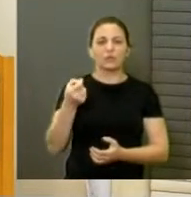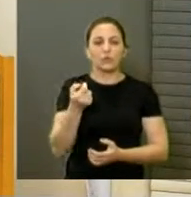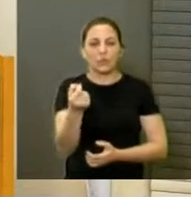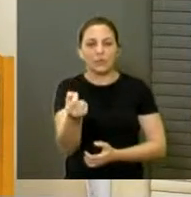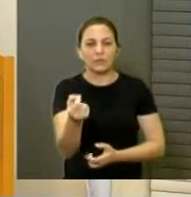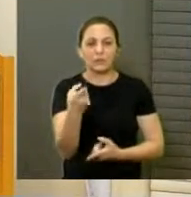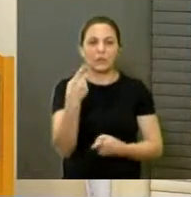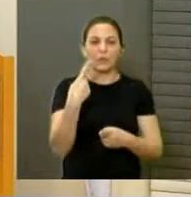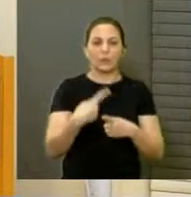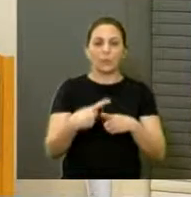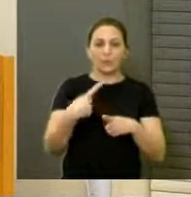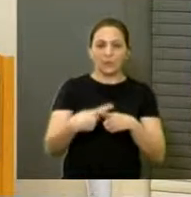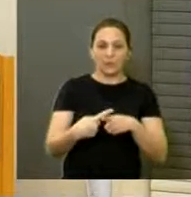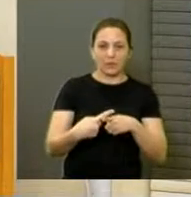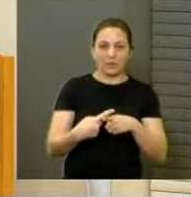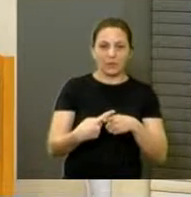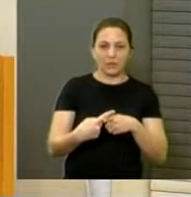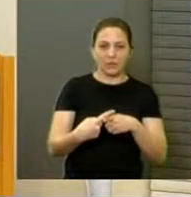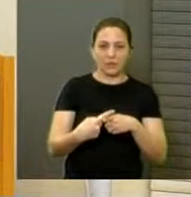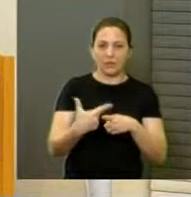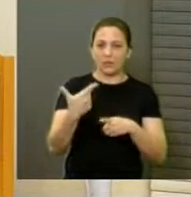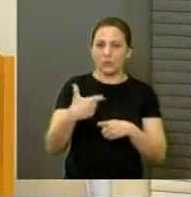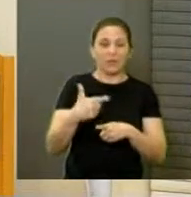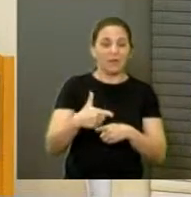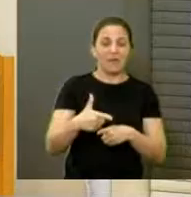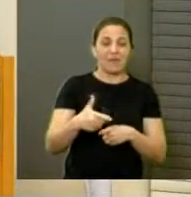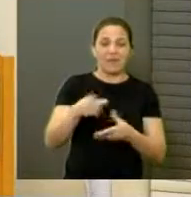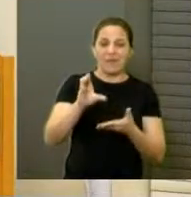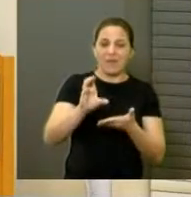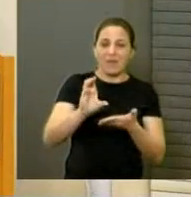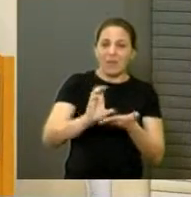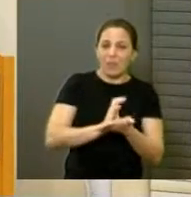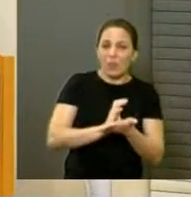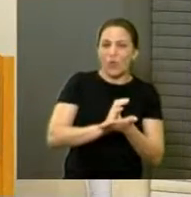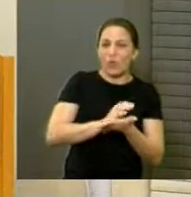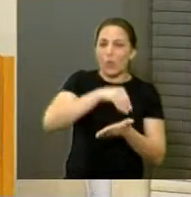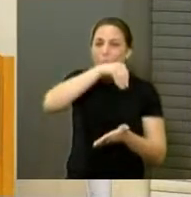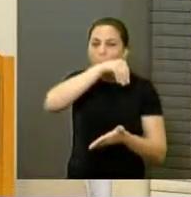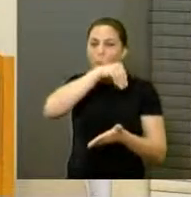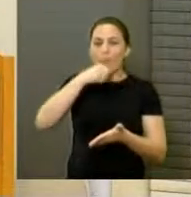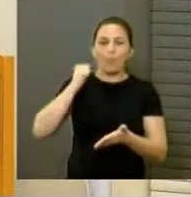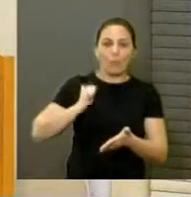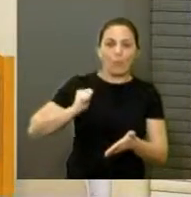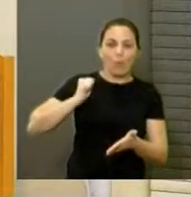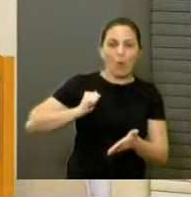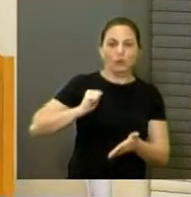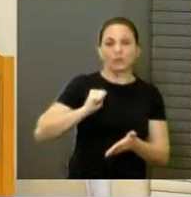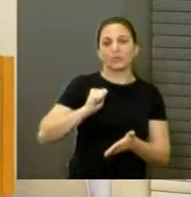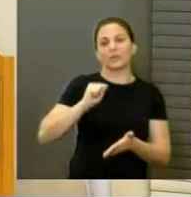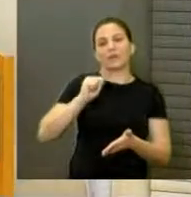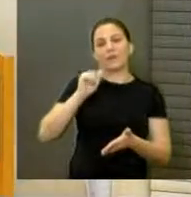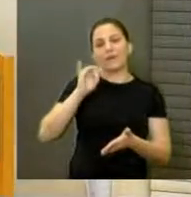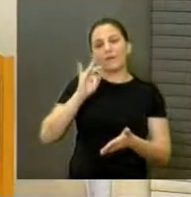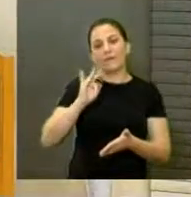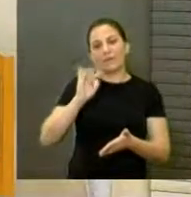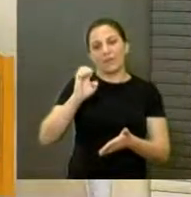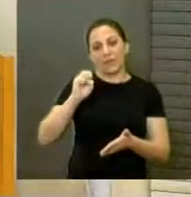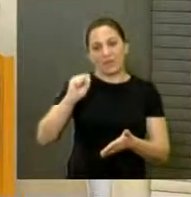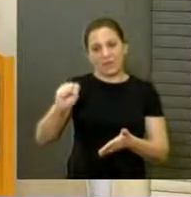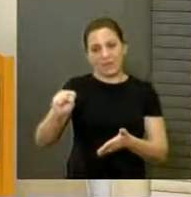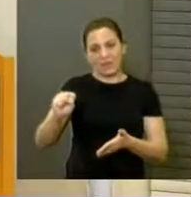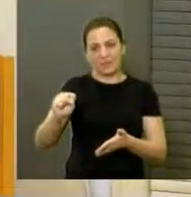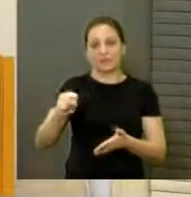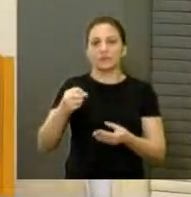quê? Porque não veio o dinheiro do FIES, Lapena. Cadê o dinheiro? Vamos educar